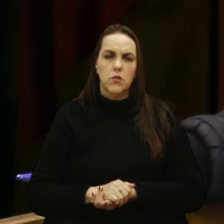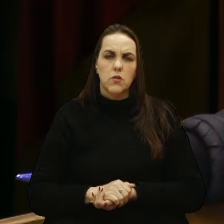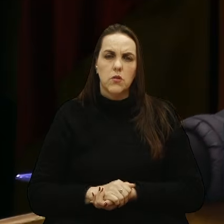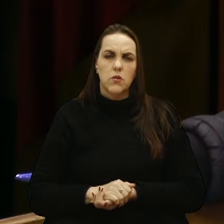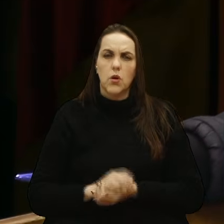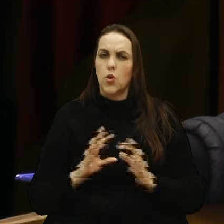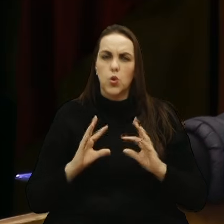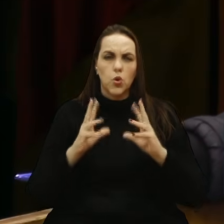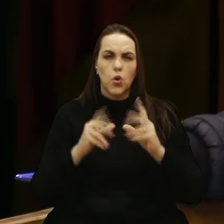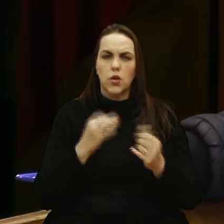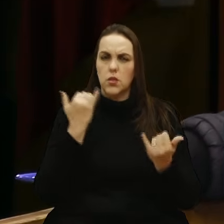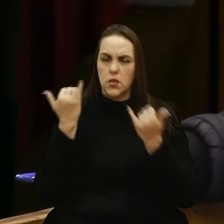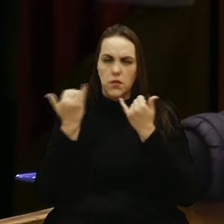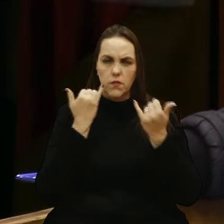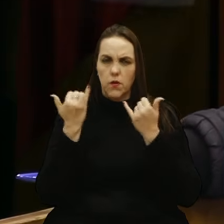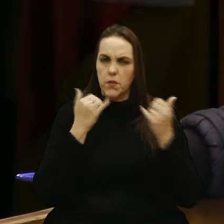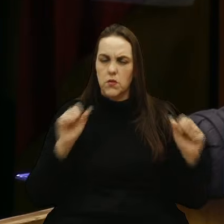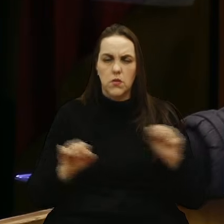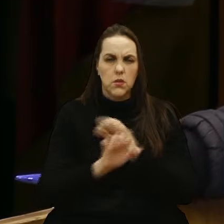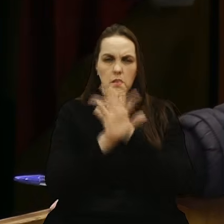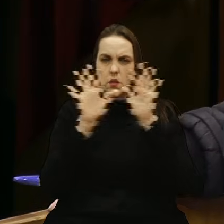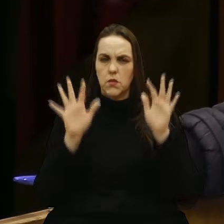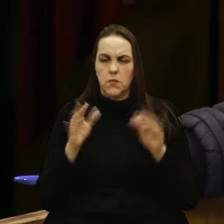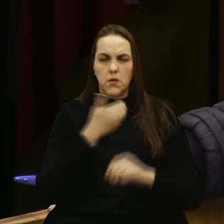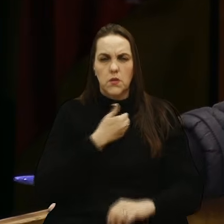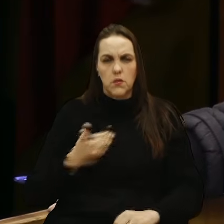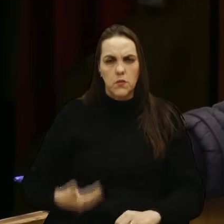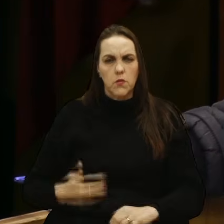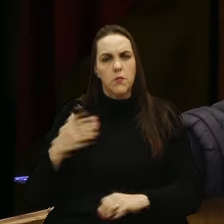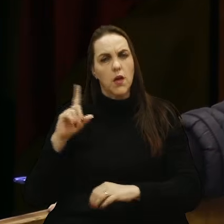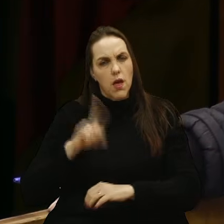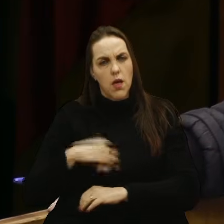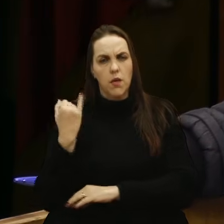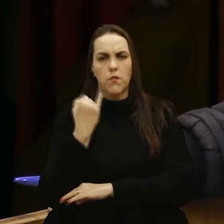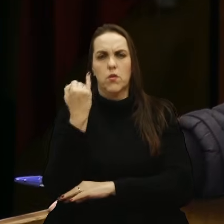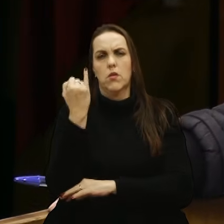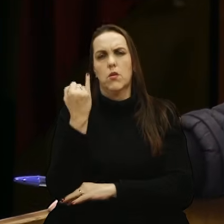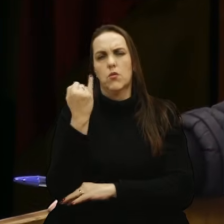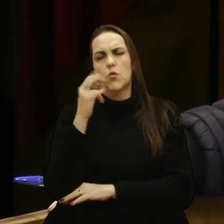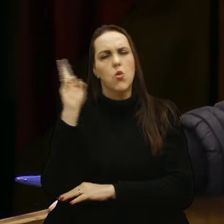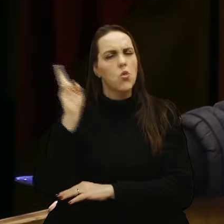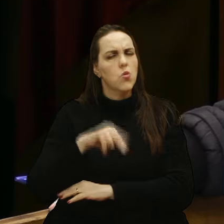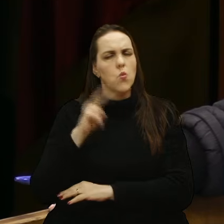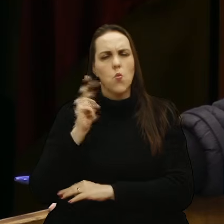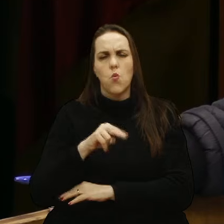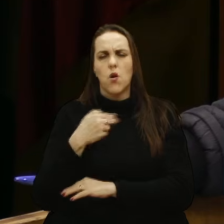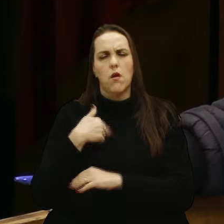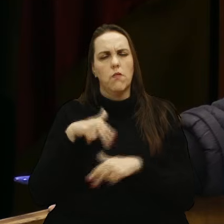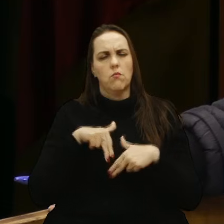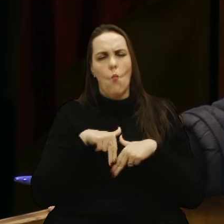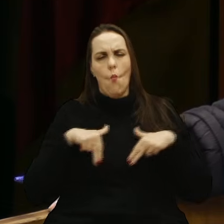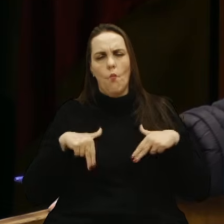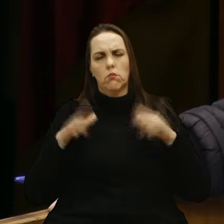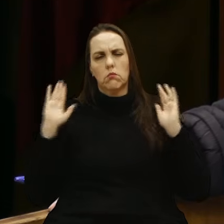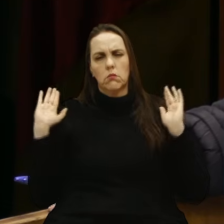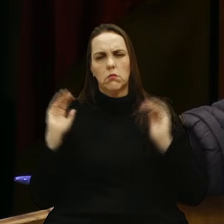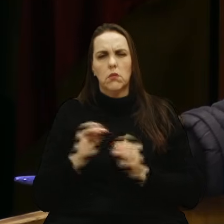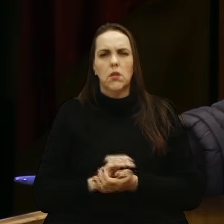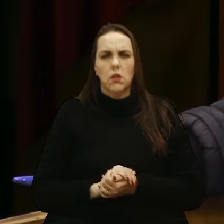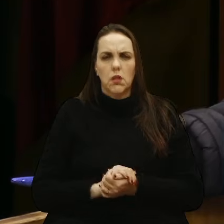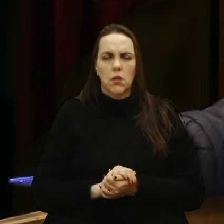qualquer informação e transparência pública que é importante. Jamais nós vamos nos furtar de